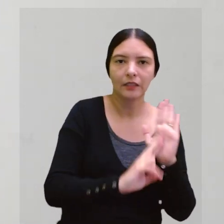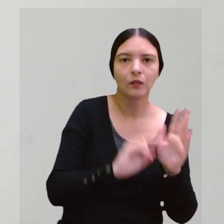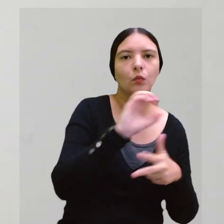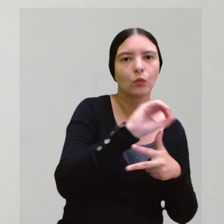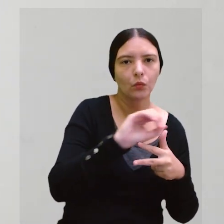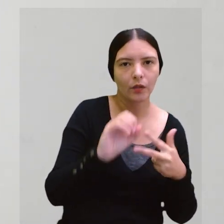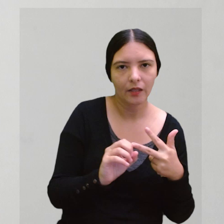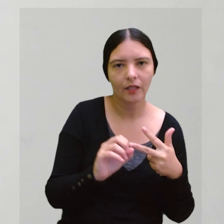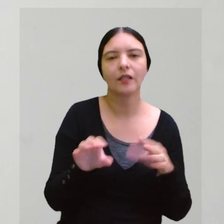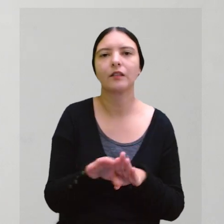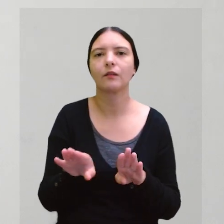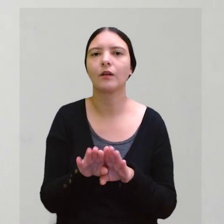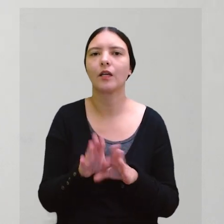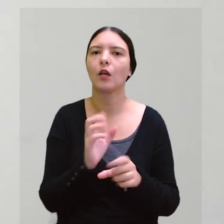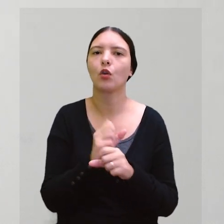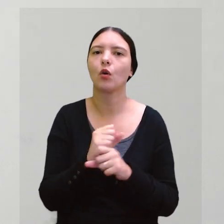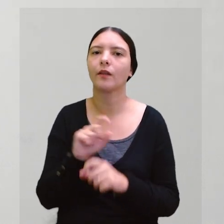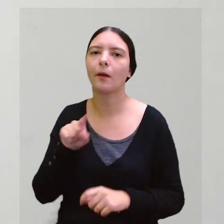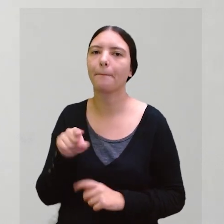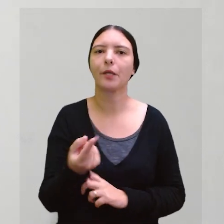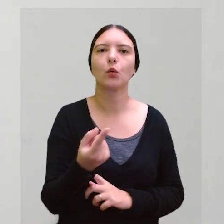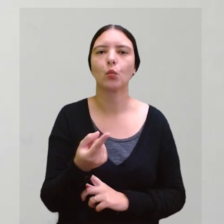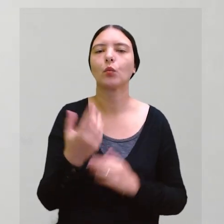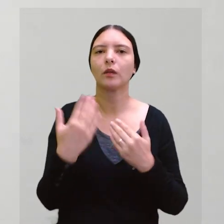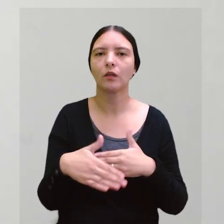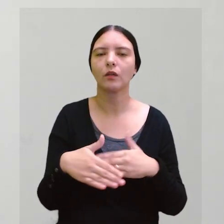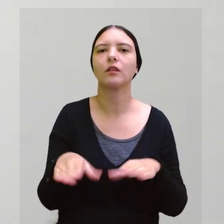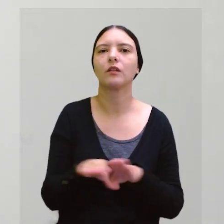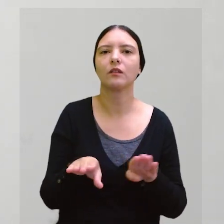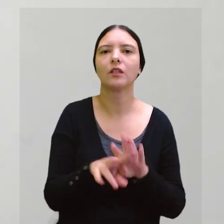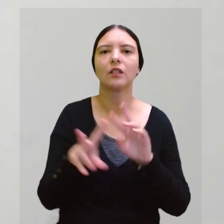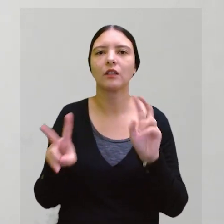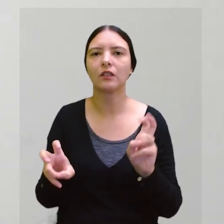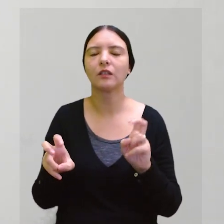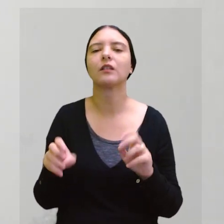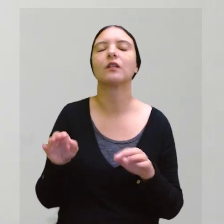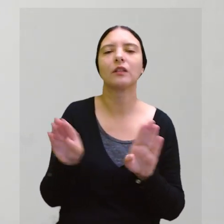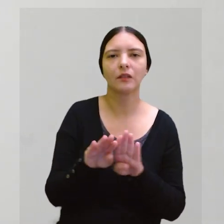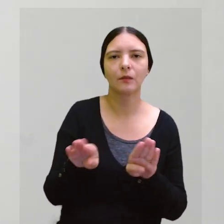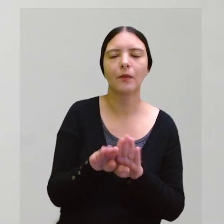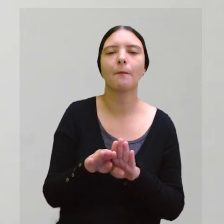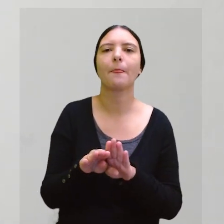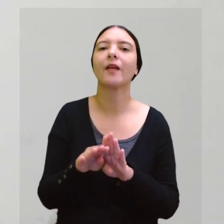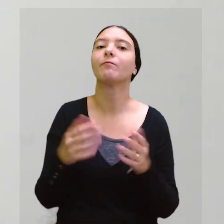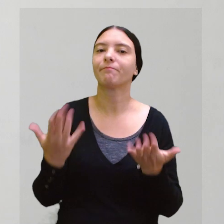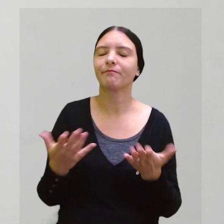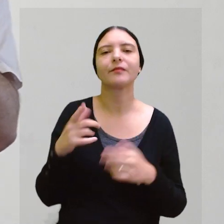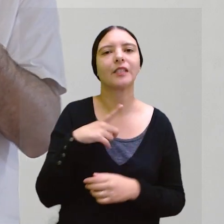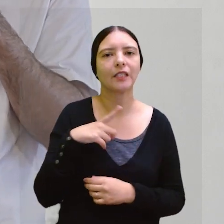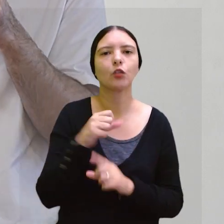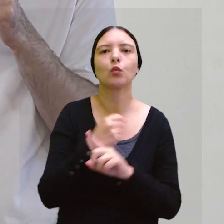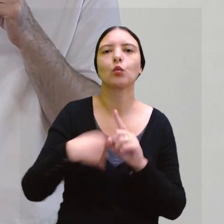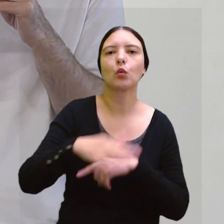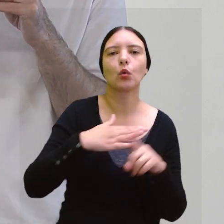essa redação obteve nota 1000 na prova, e essa redação citava Quarto de Despejo, da Carolina Maria de Jesus. De fato, você ter um repertório